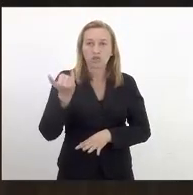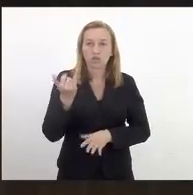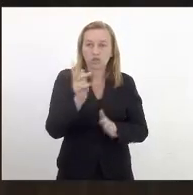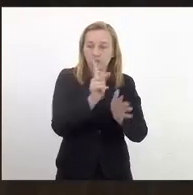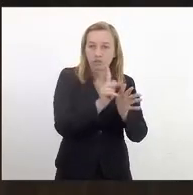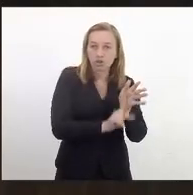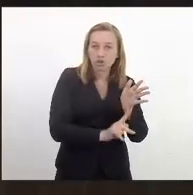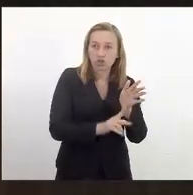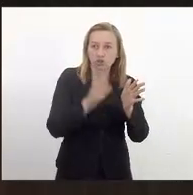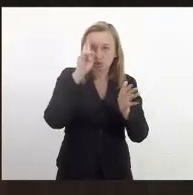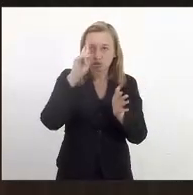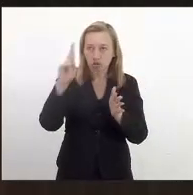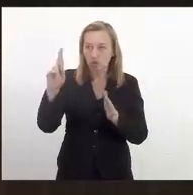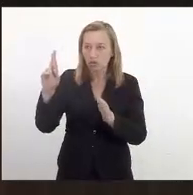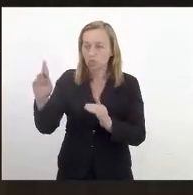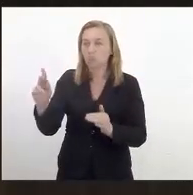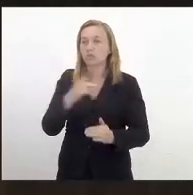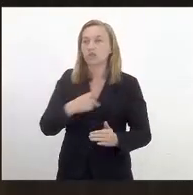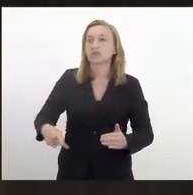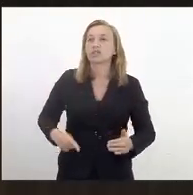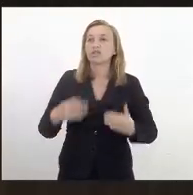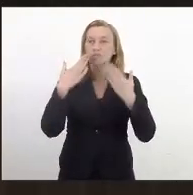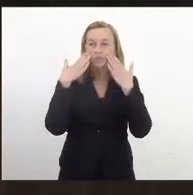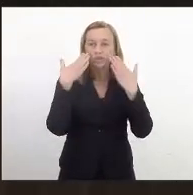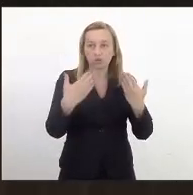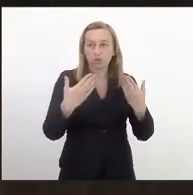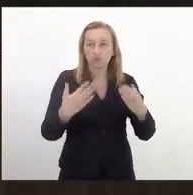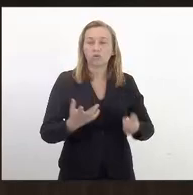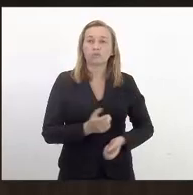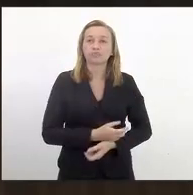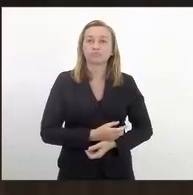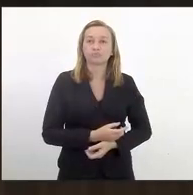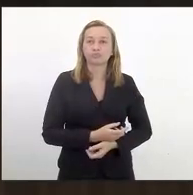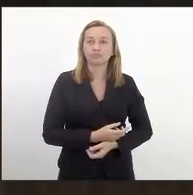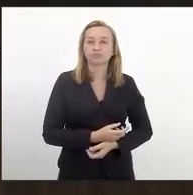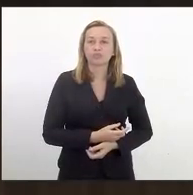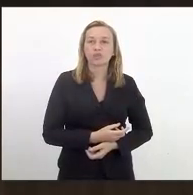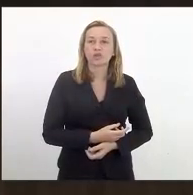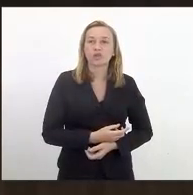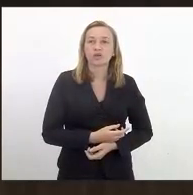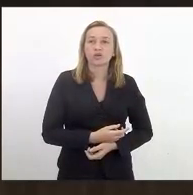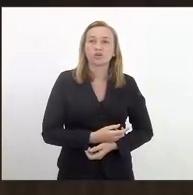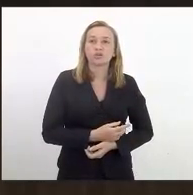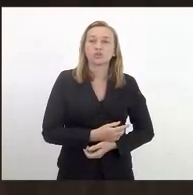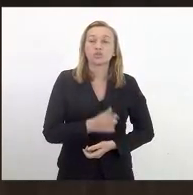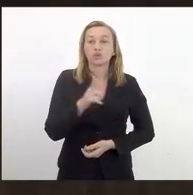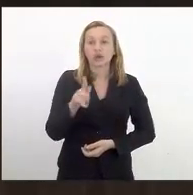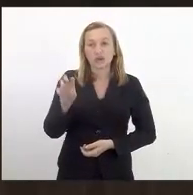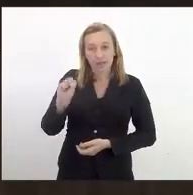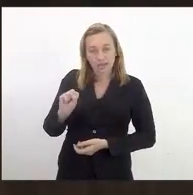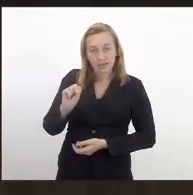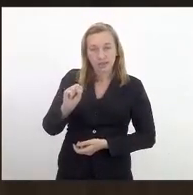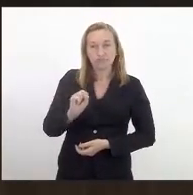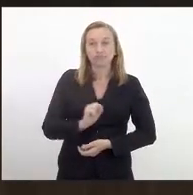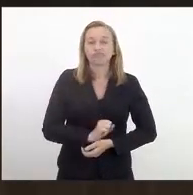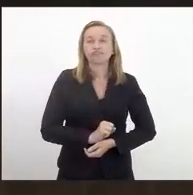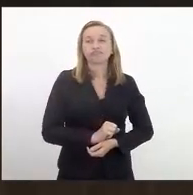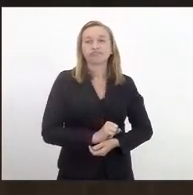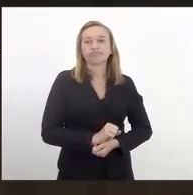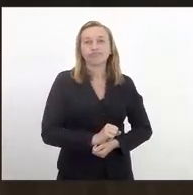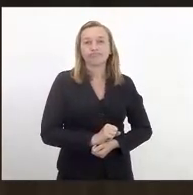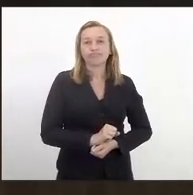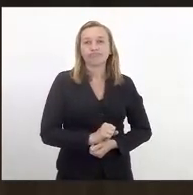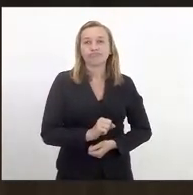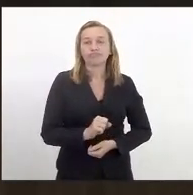projeto que vossa excelência apresentou a respeito da região do botijão vamos aqui com